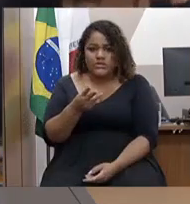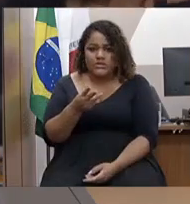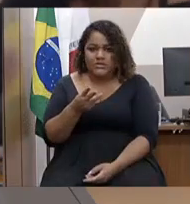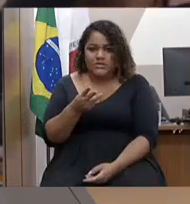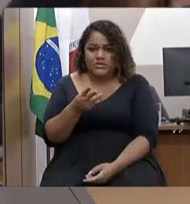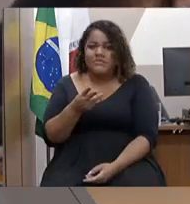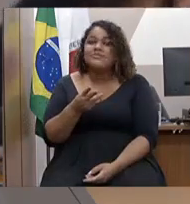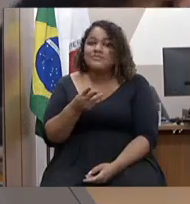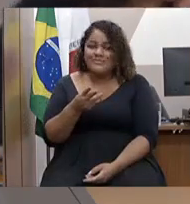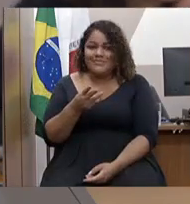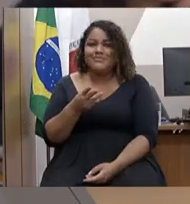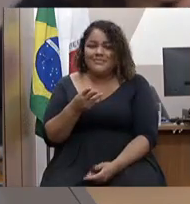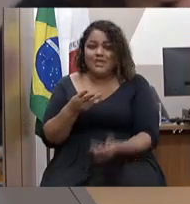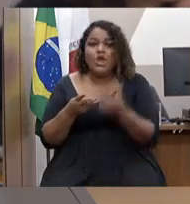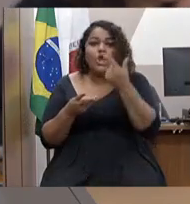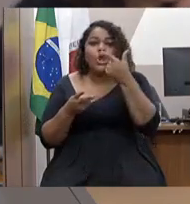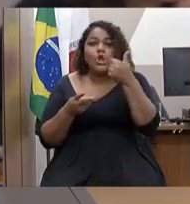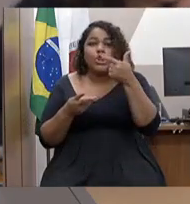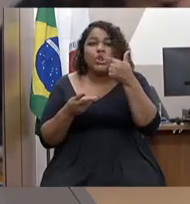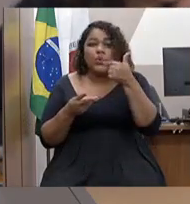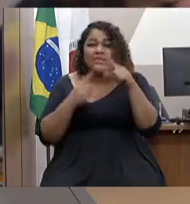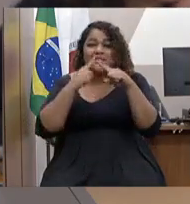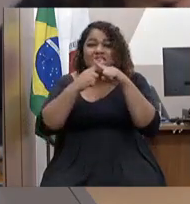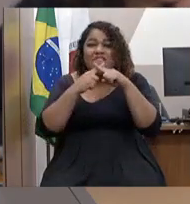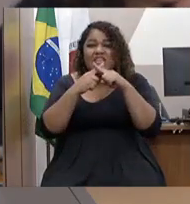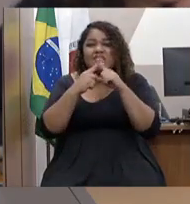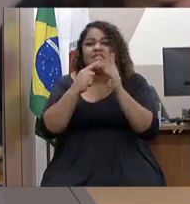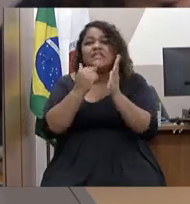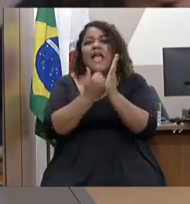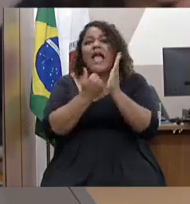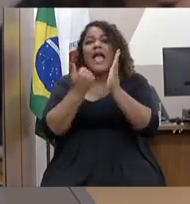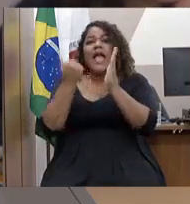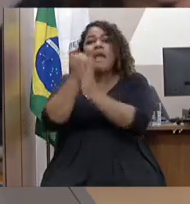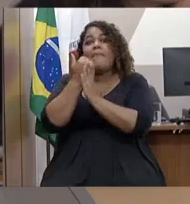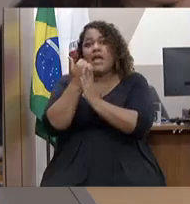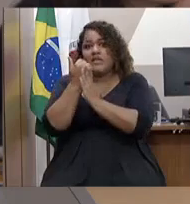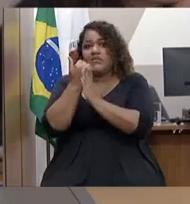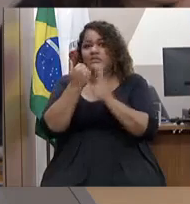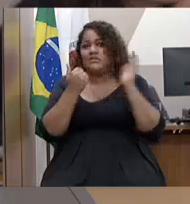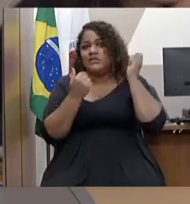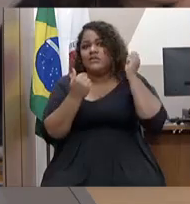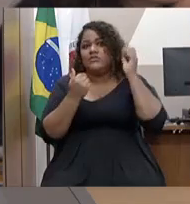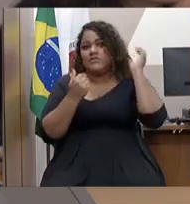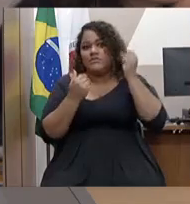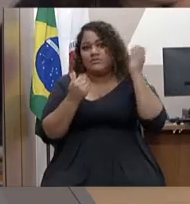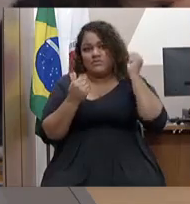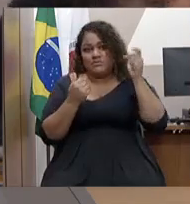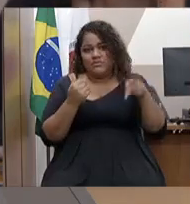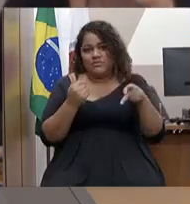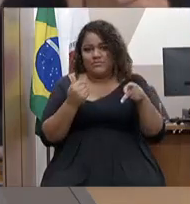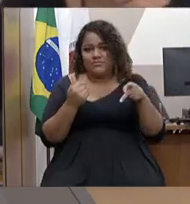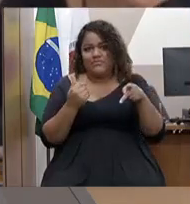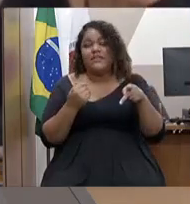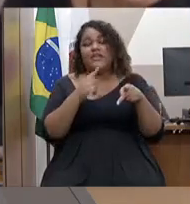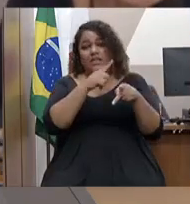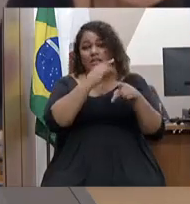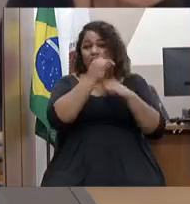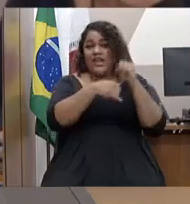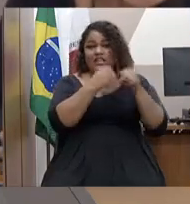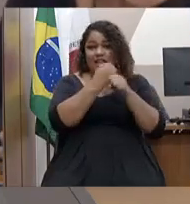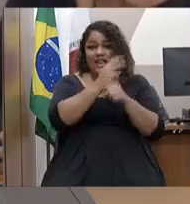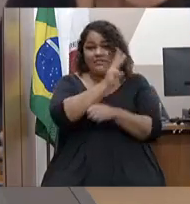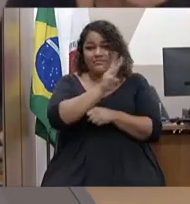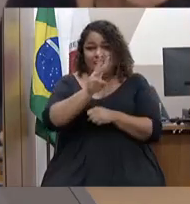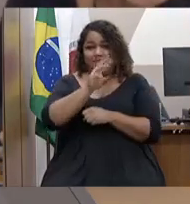o número oficial da Previdência Social Então esse número do que tá bonito lá na internet do tal do Smart lá da que eu tô mostrando para vocês